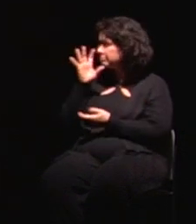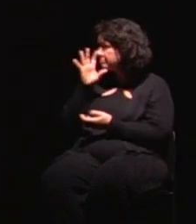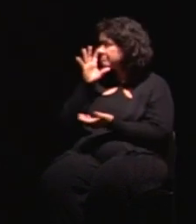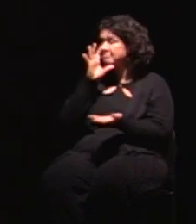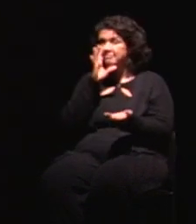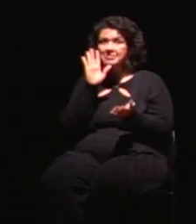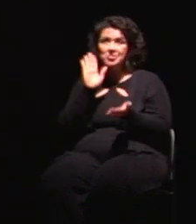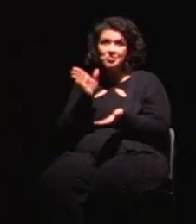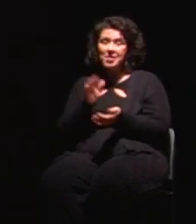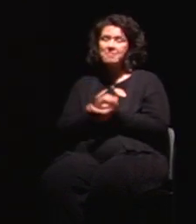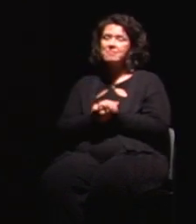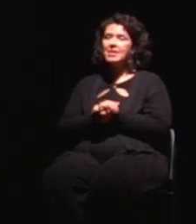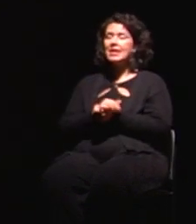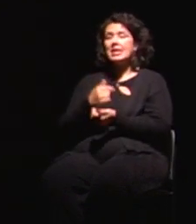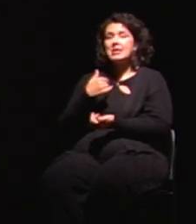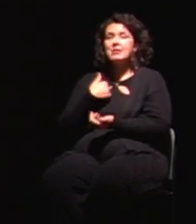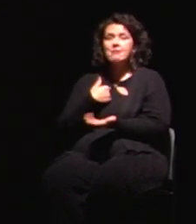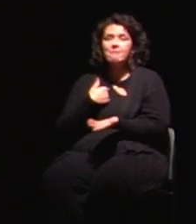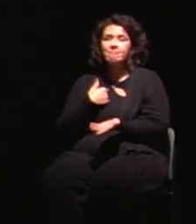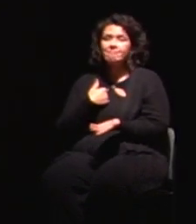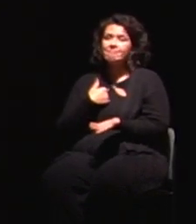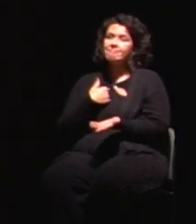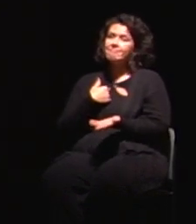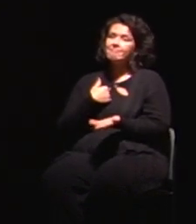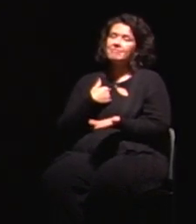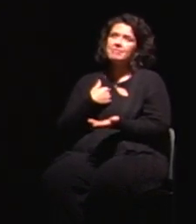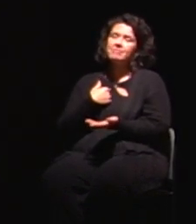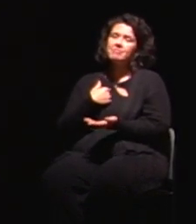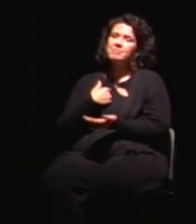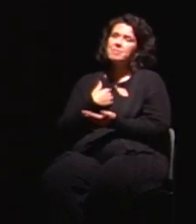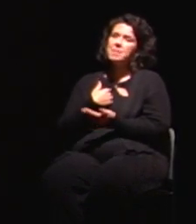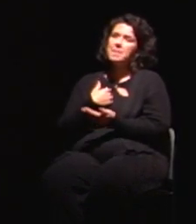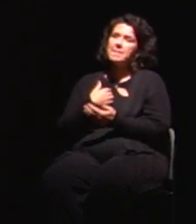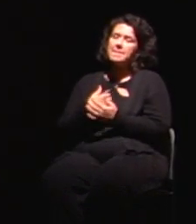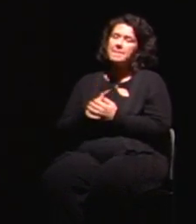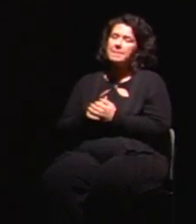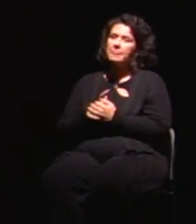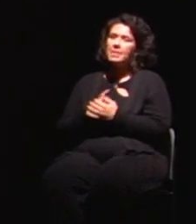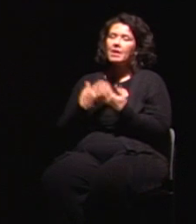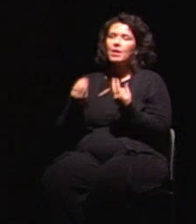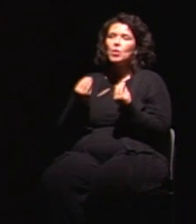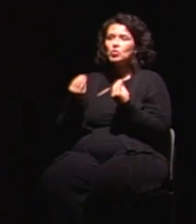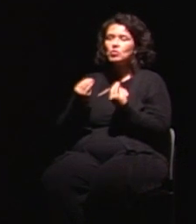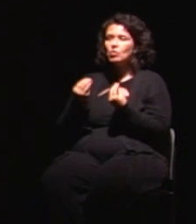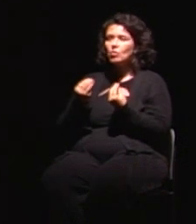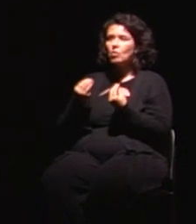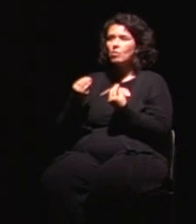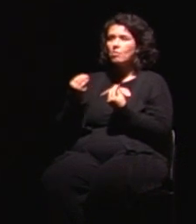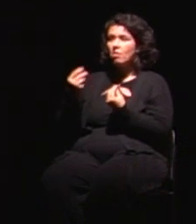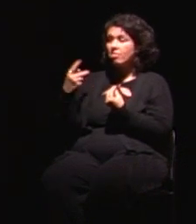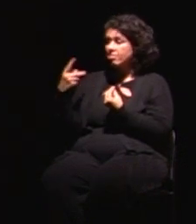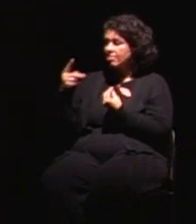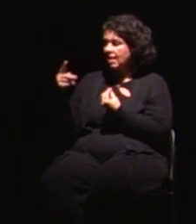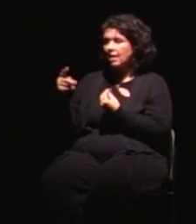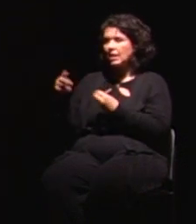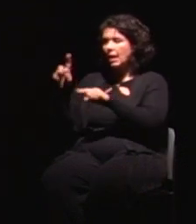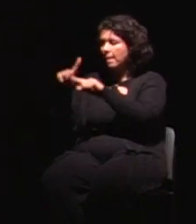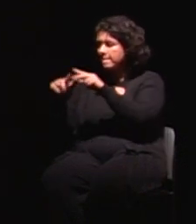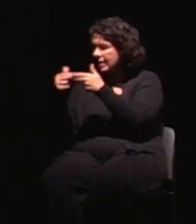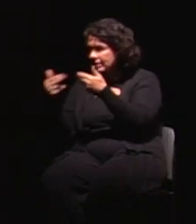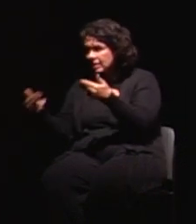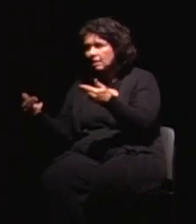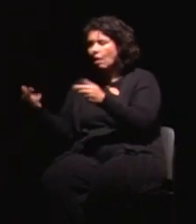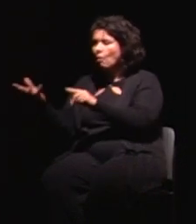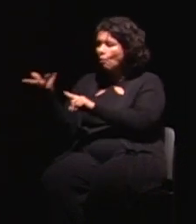eu não faria a análise da obra da Estefânia, da